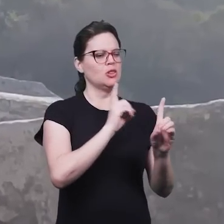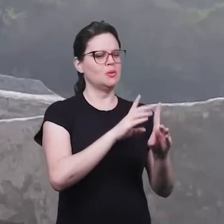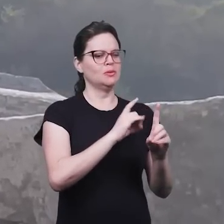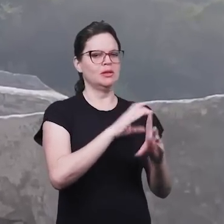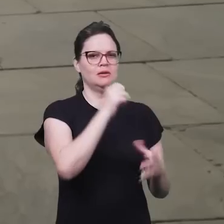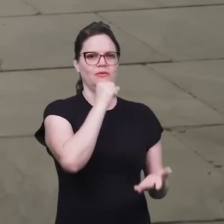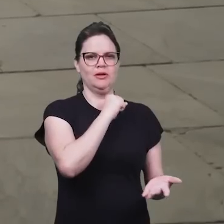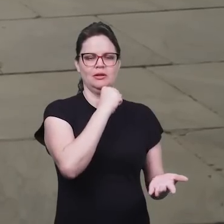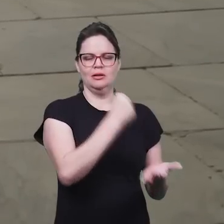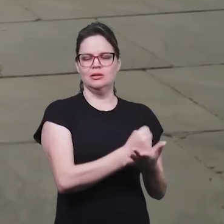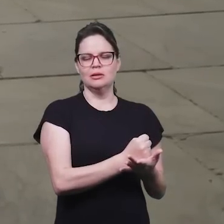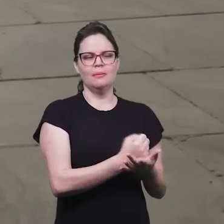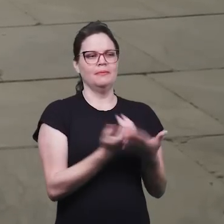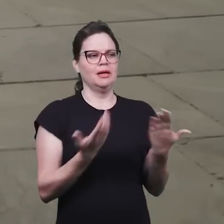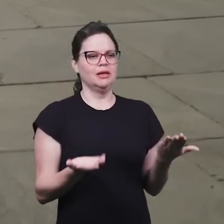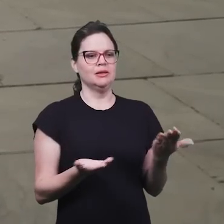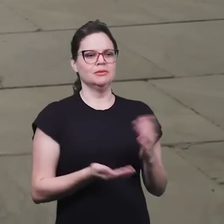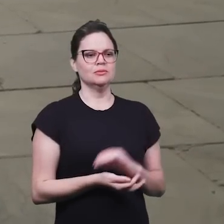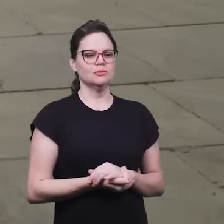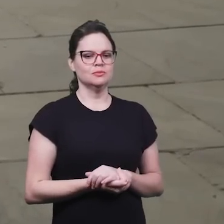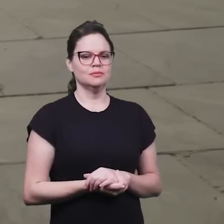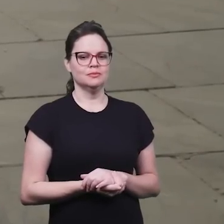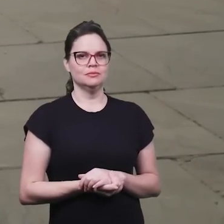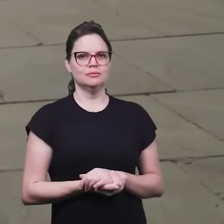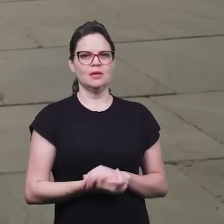doutrina, vamos dizer,